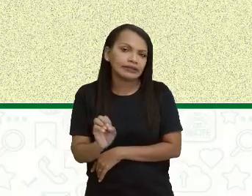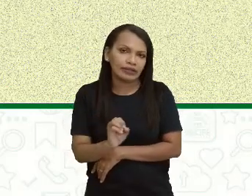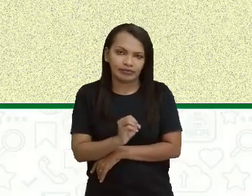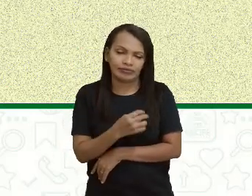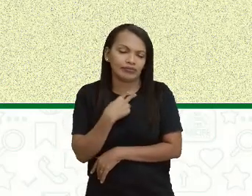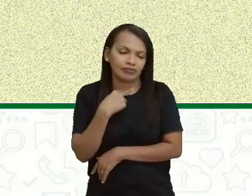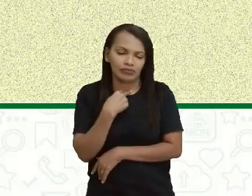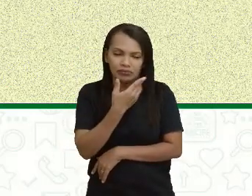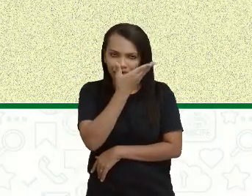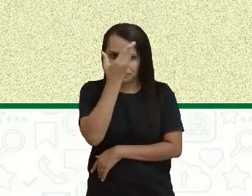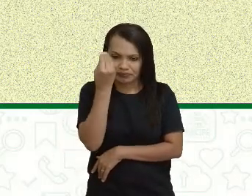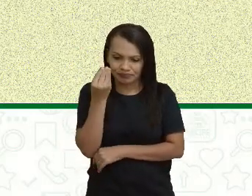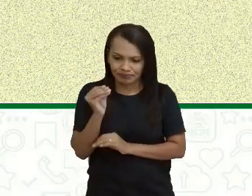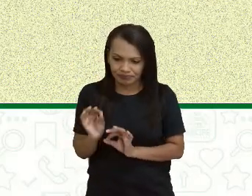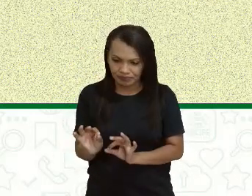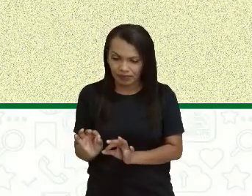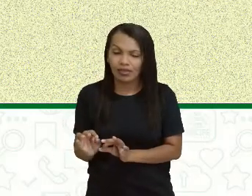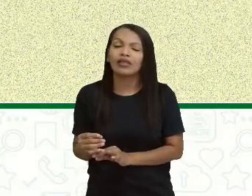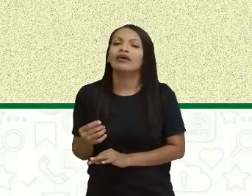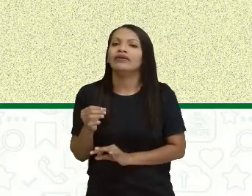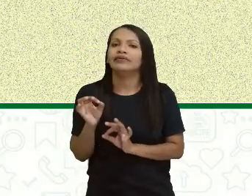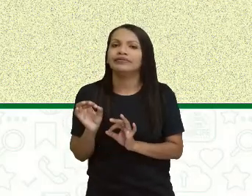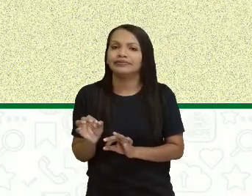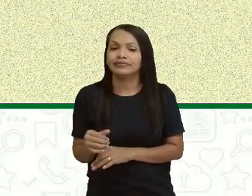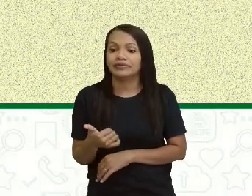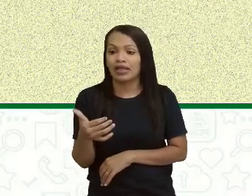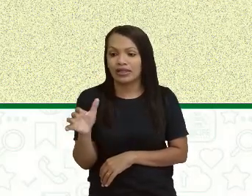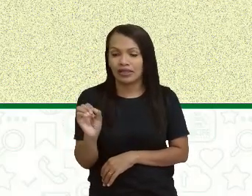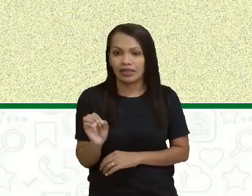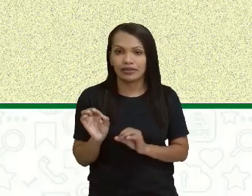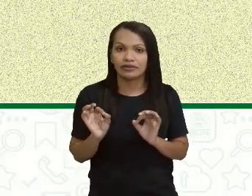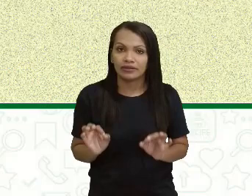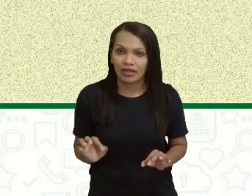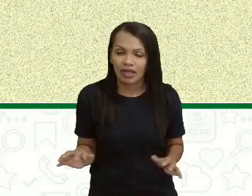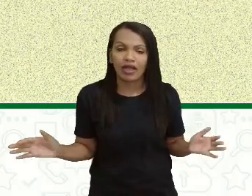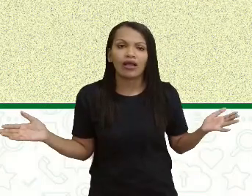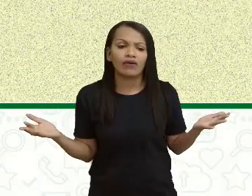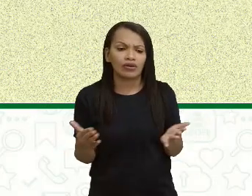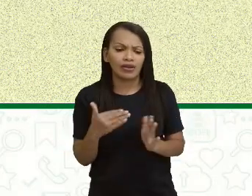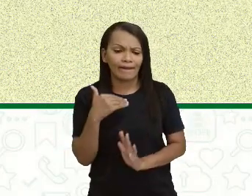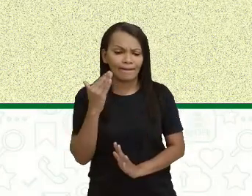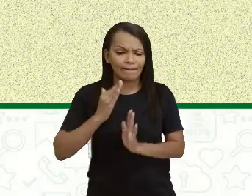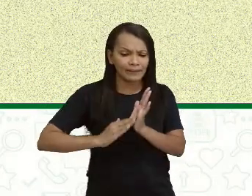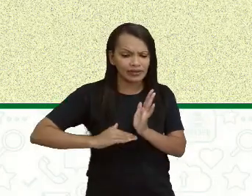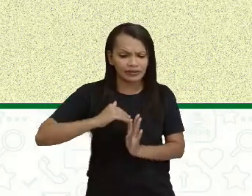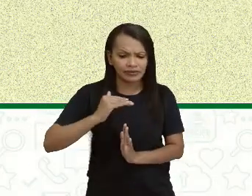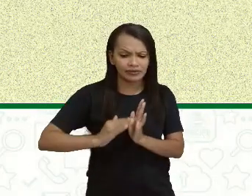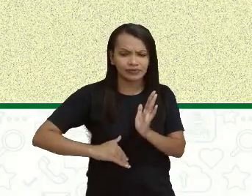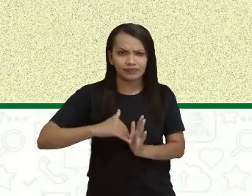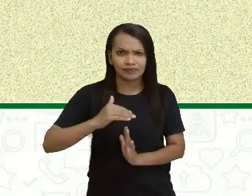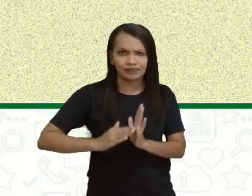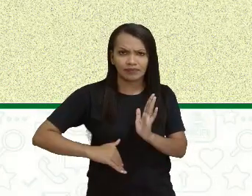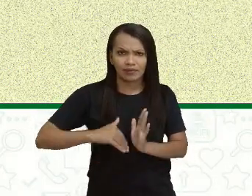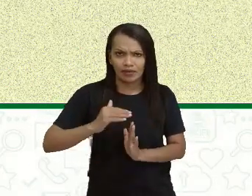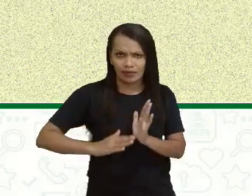parte toda, né, que é o inteiro, é 10. Agora, ela pintou uma